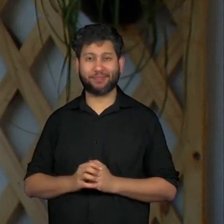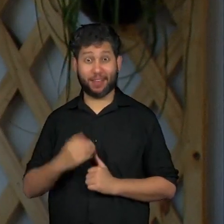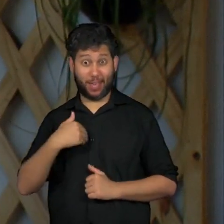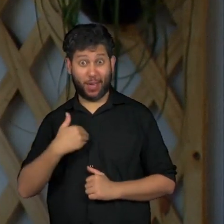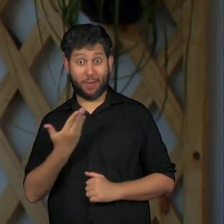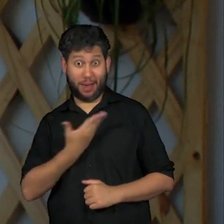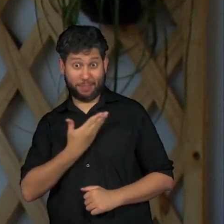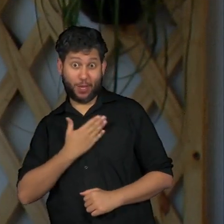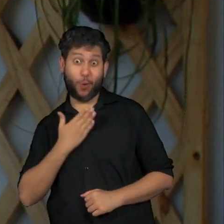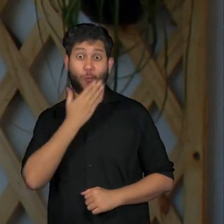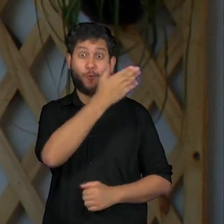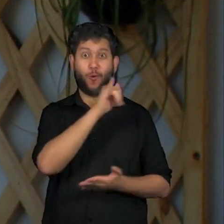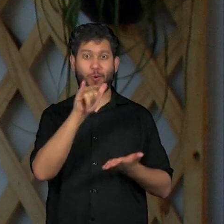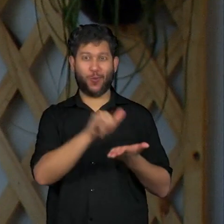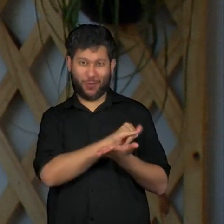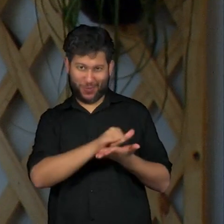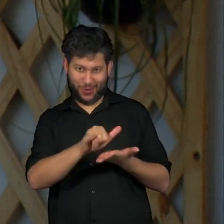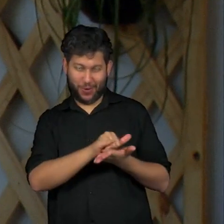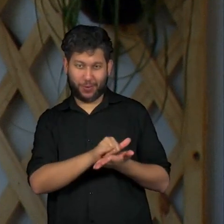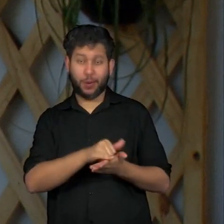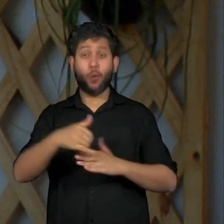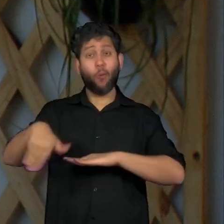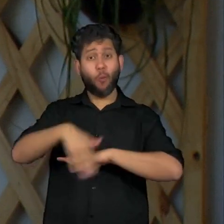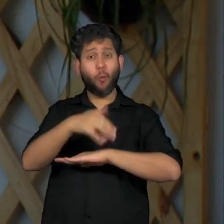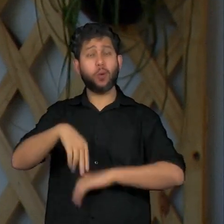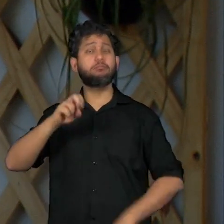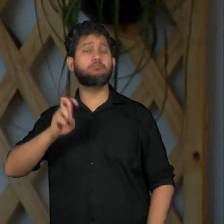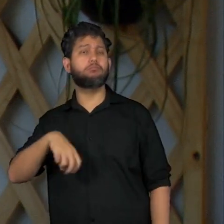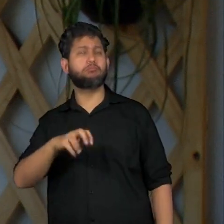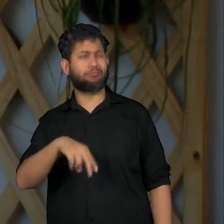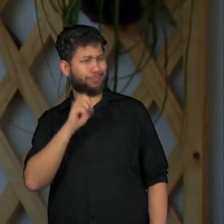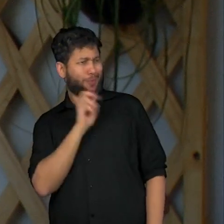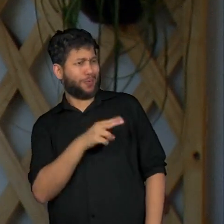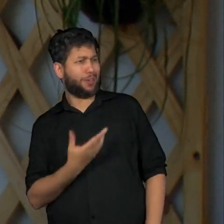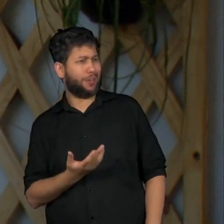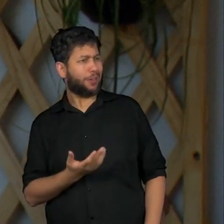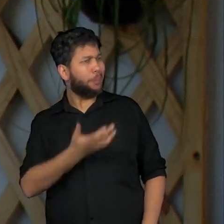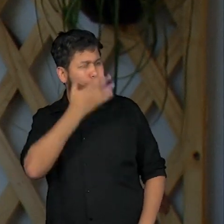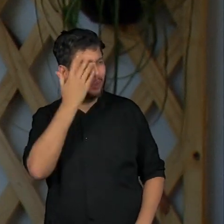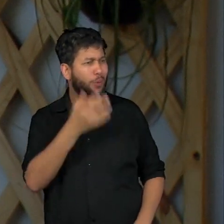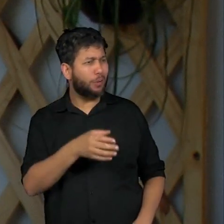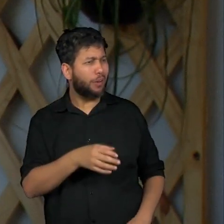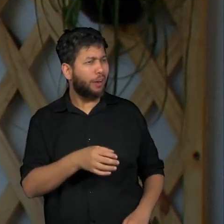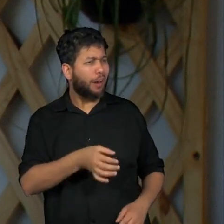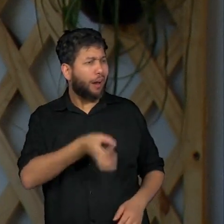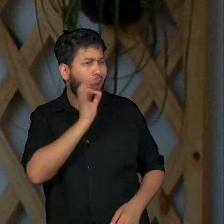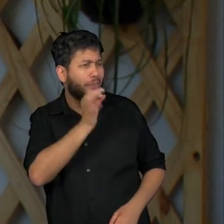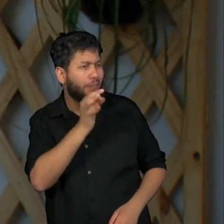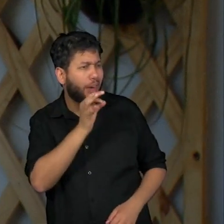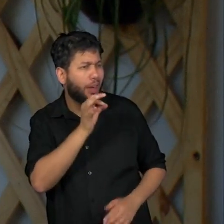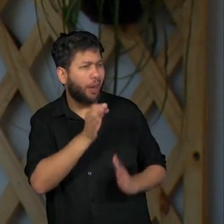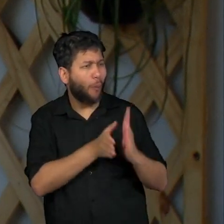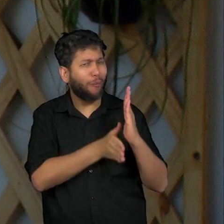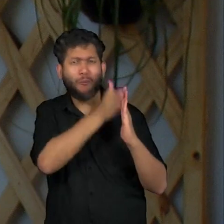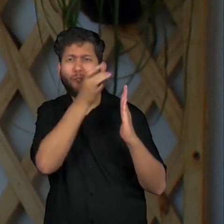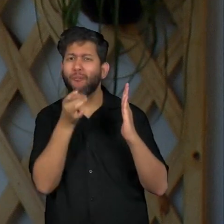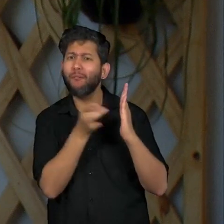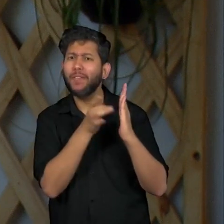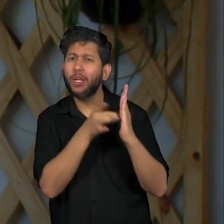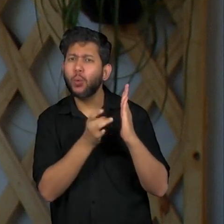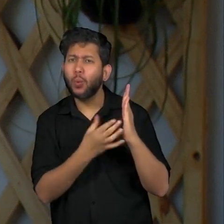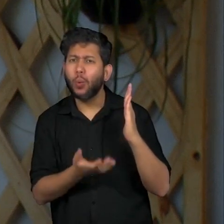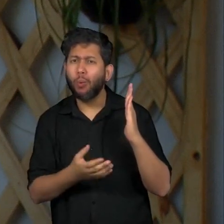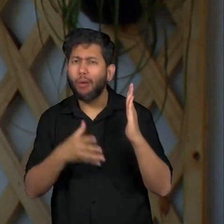para Nova York e, caminhando na rua, encontrei um café, passeando na rua, olhei um vidro, uma vitrine, um monte de gente